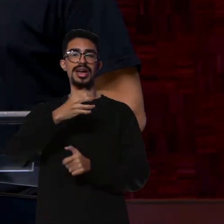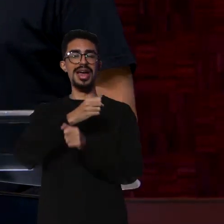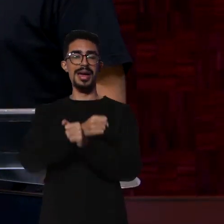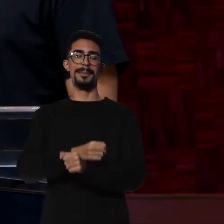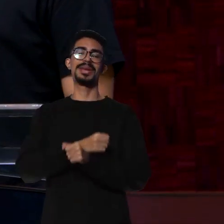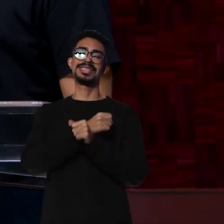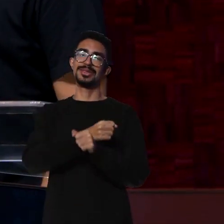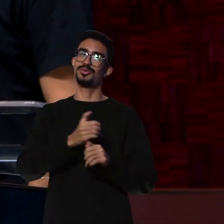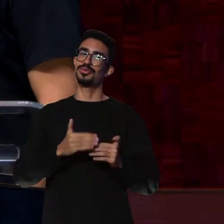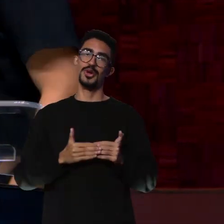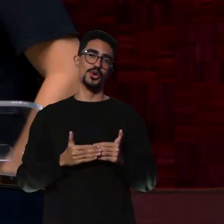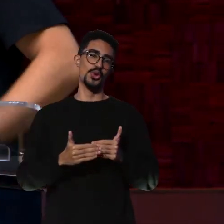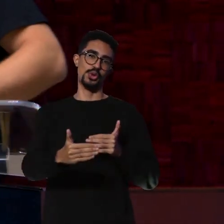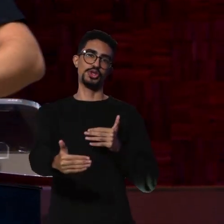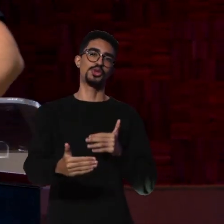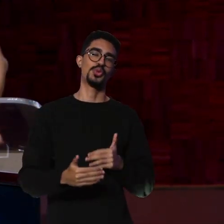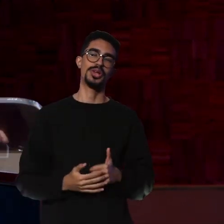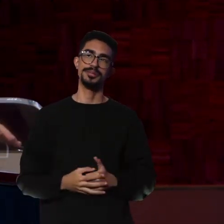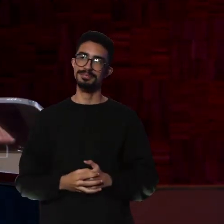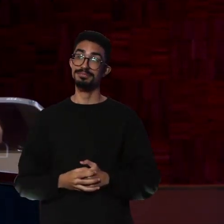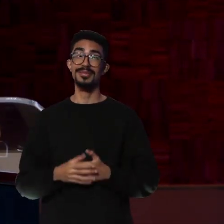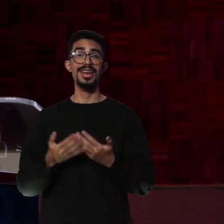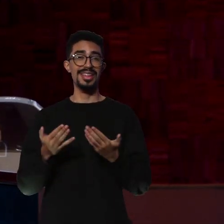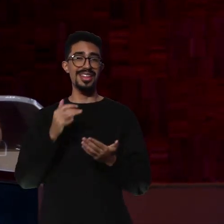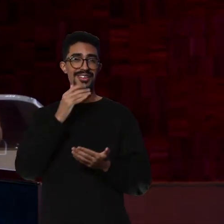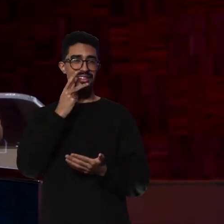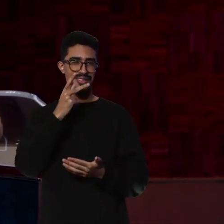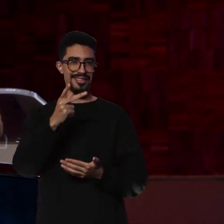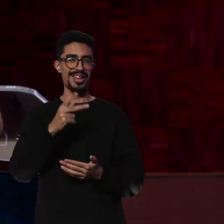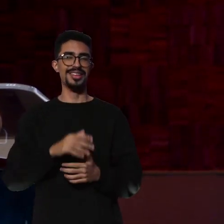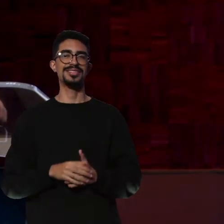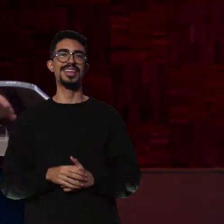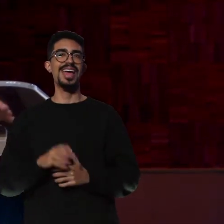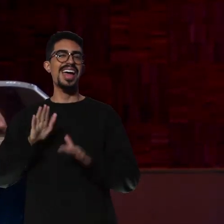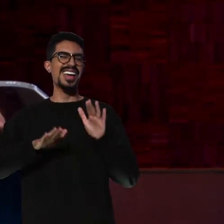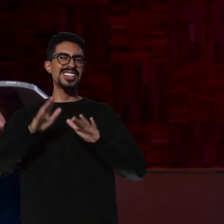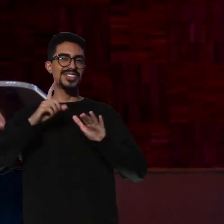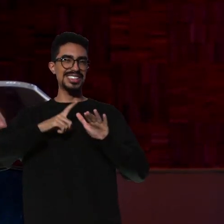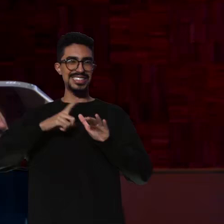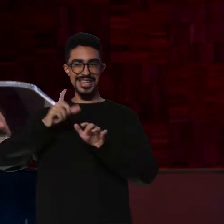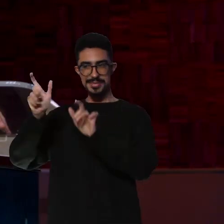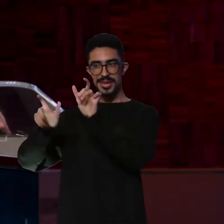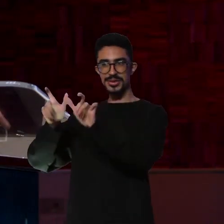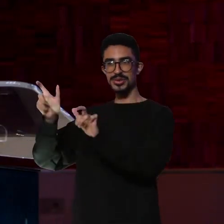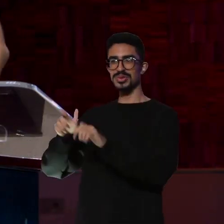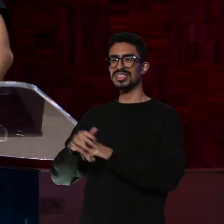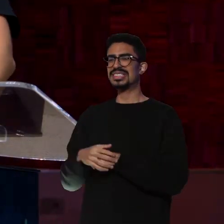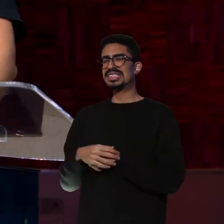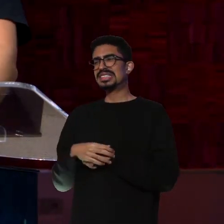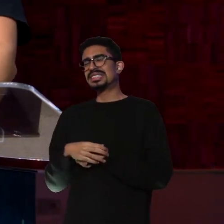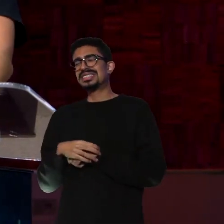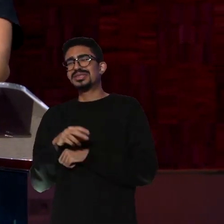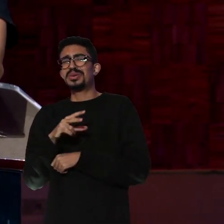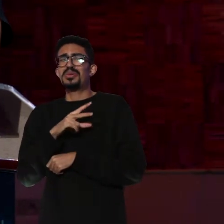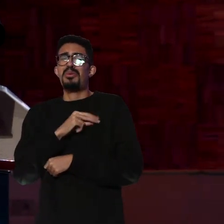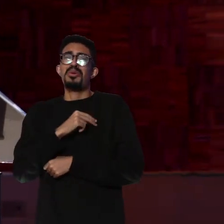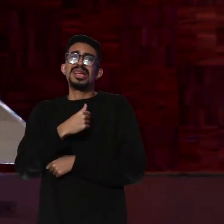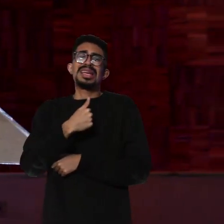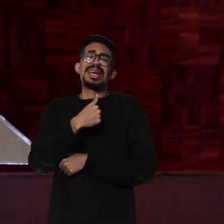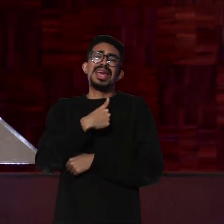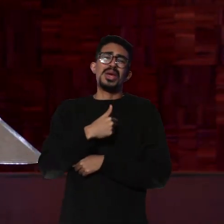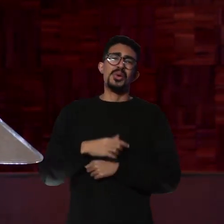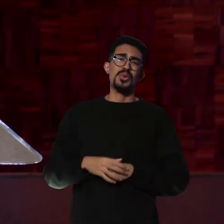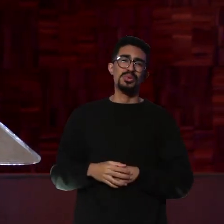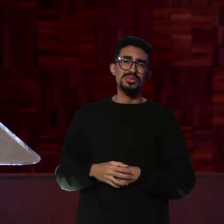verdade, né? Aí aquela pessoa que está lá com medo do sofrimento, se feche. Depois de terminar um